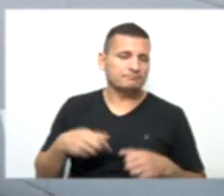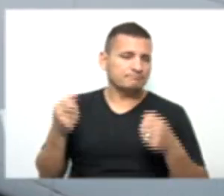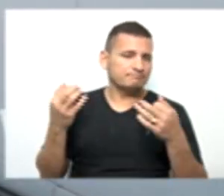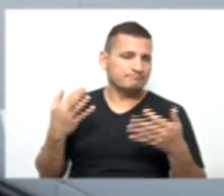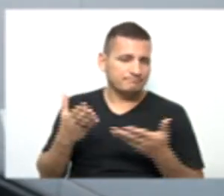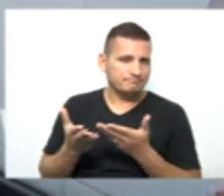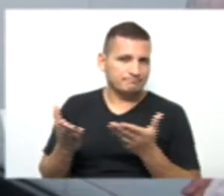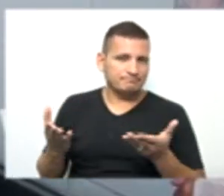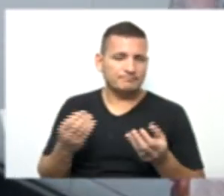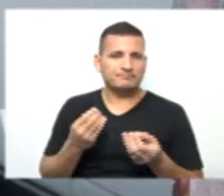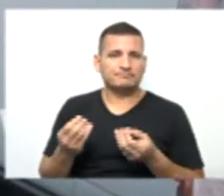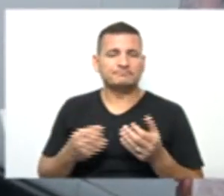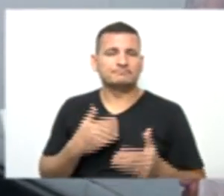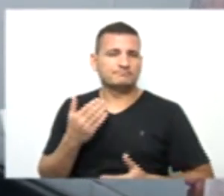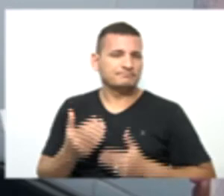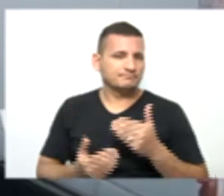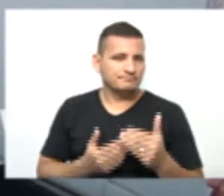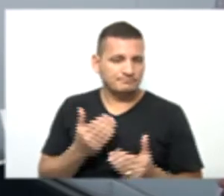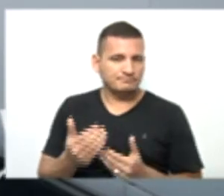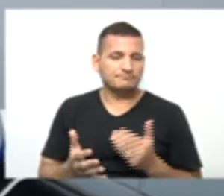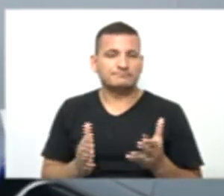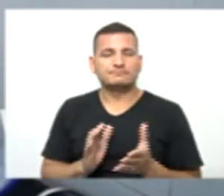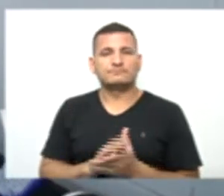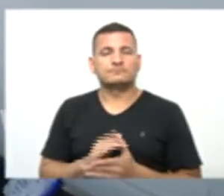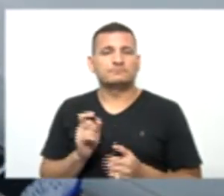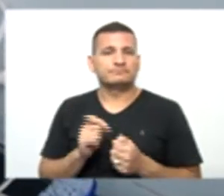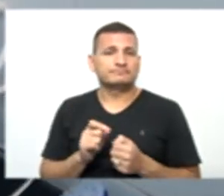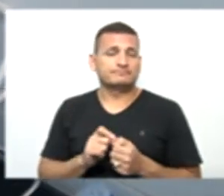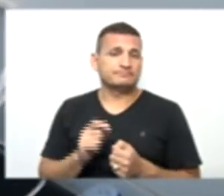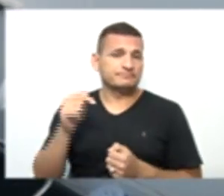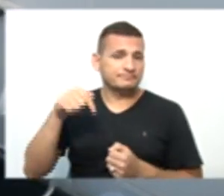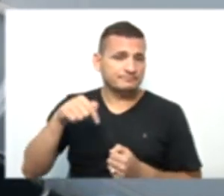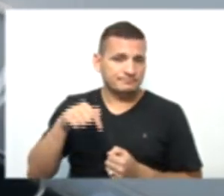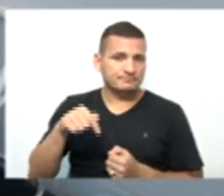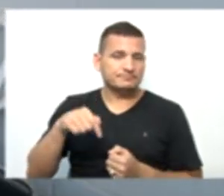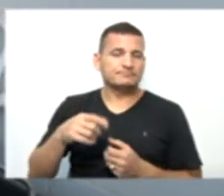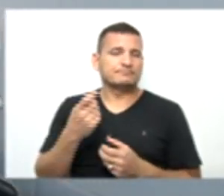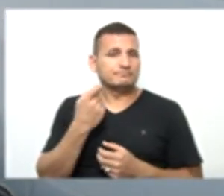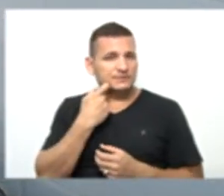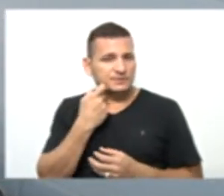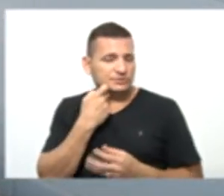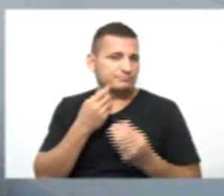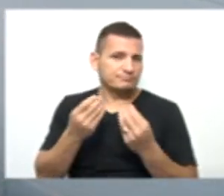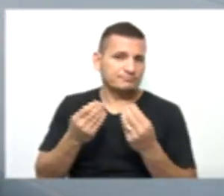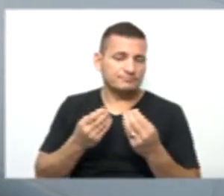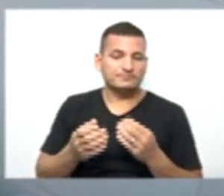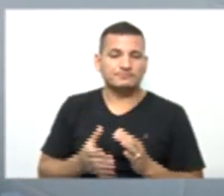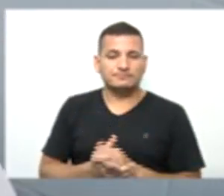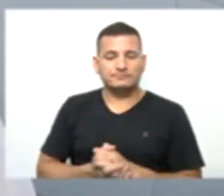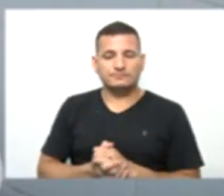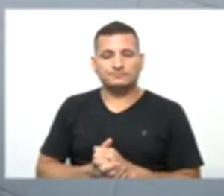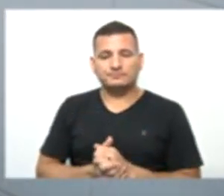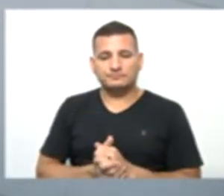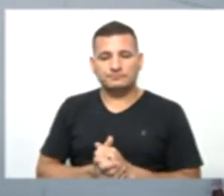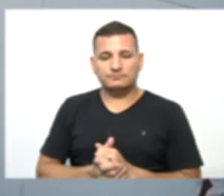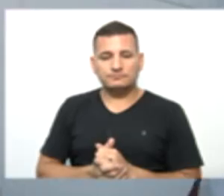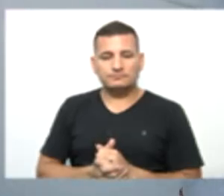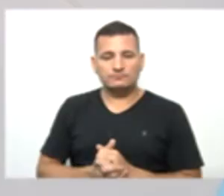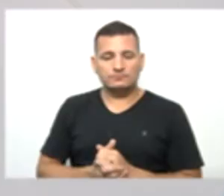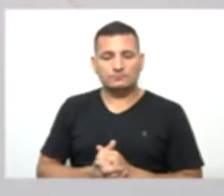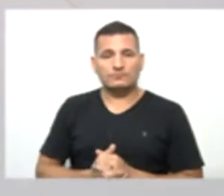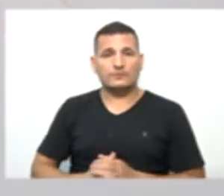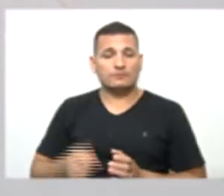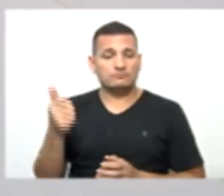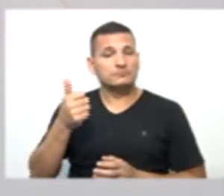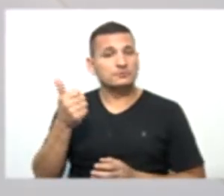todo o processo, como é feito aqui, né? O processo do peixe, como chega, tá? Aqui no caso,